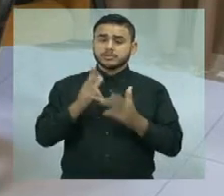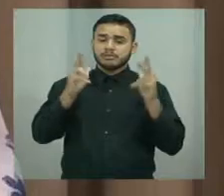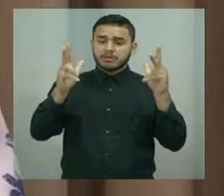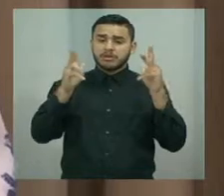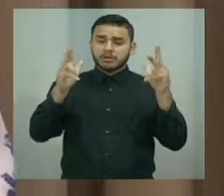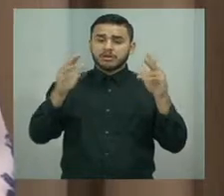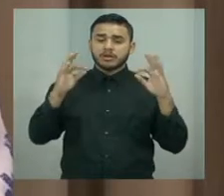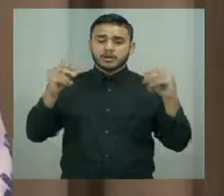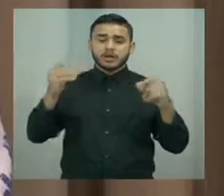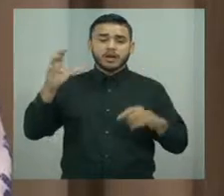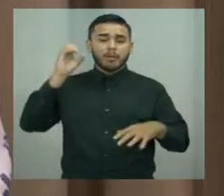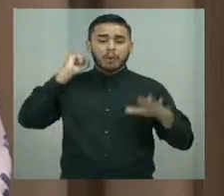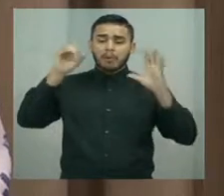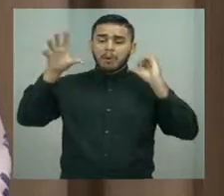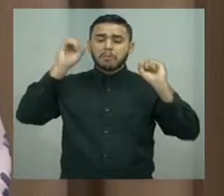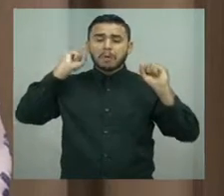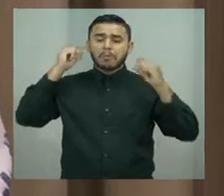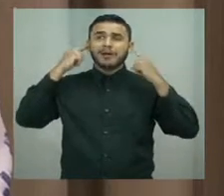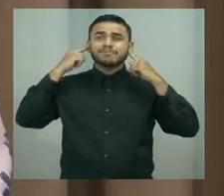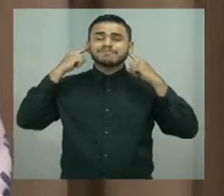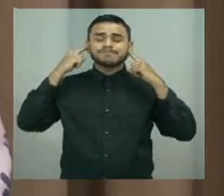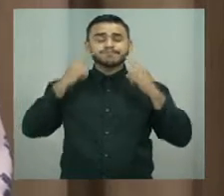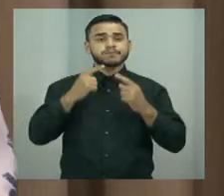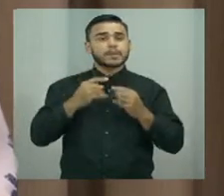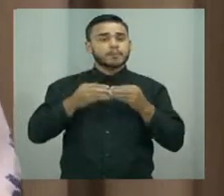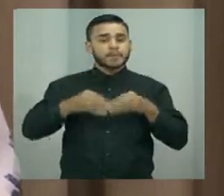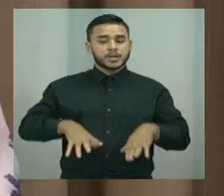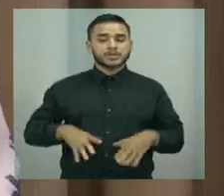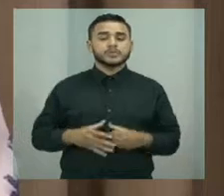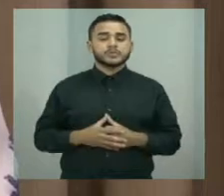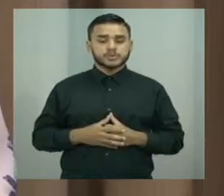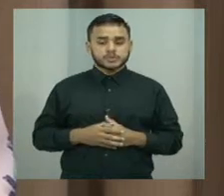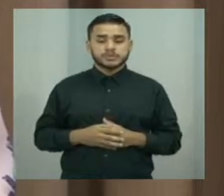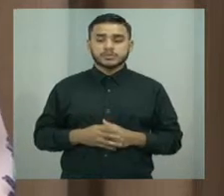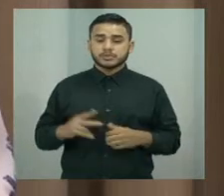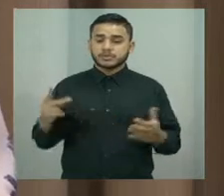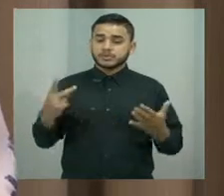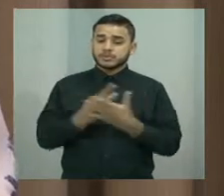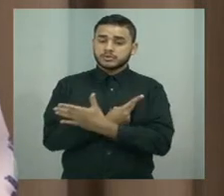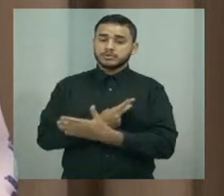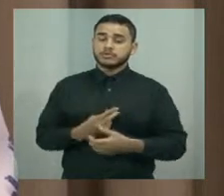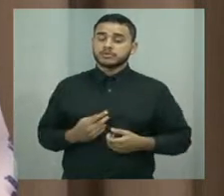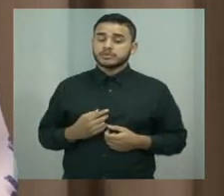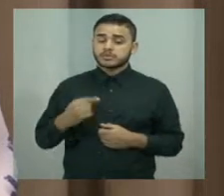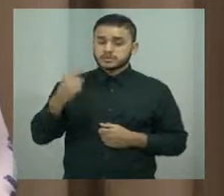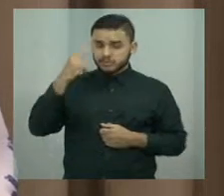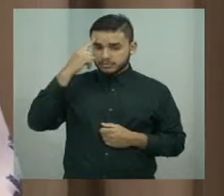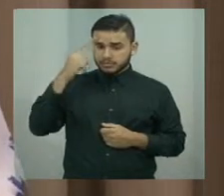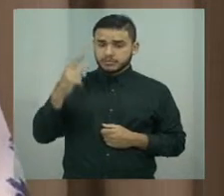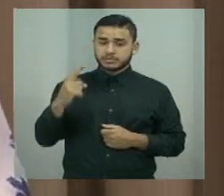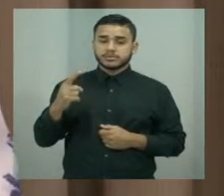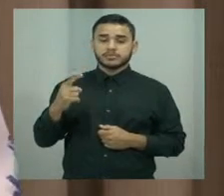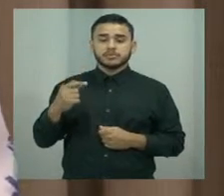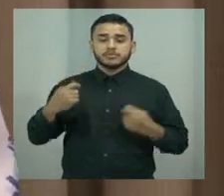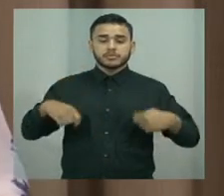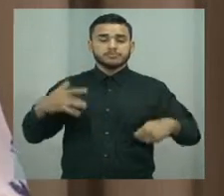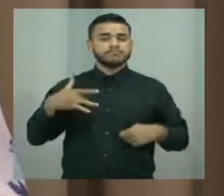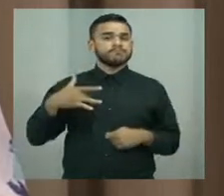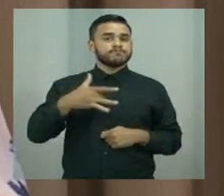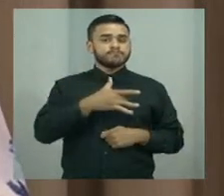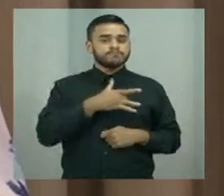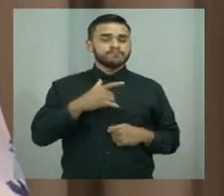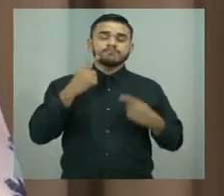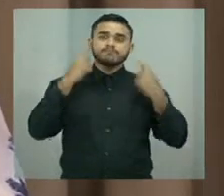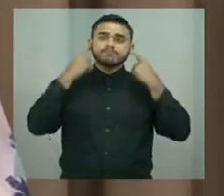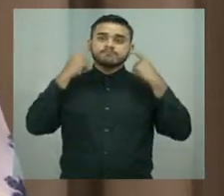nos paredões da vida. Nessas práticas, né? Que as consequências... Nos paredões da vida. Então, assim, saúde auditiva é